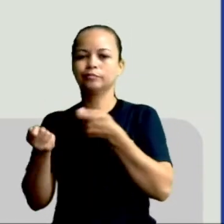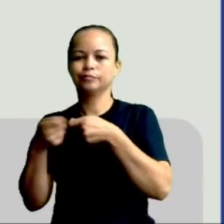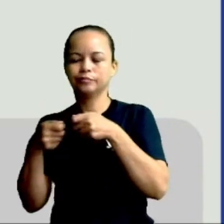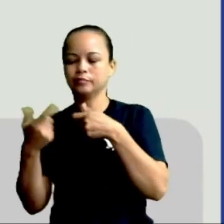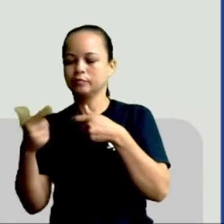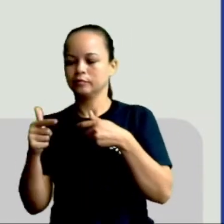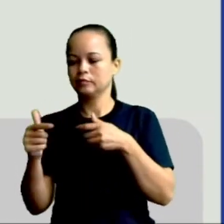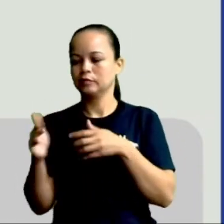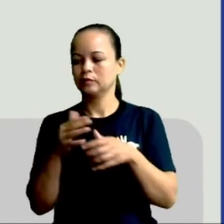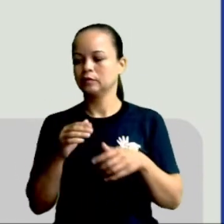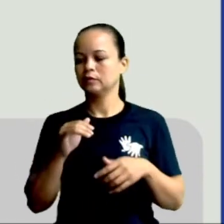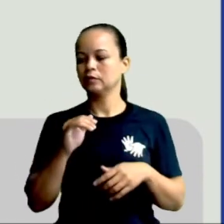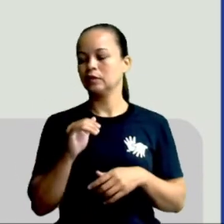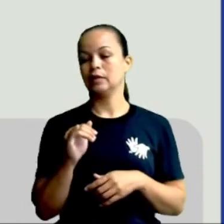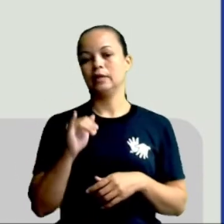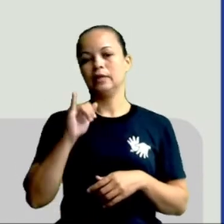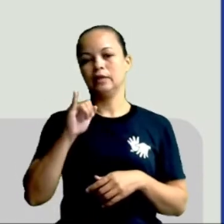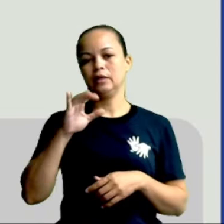de